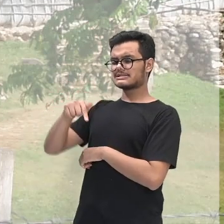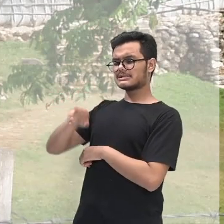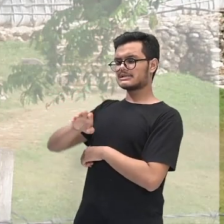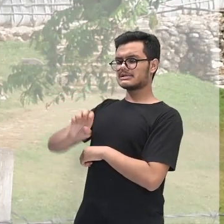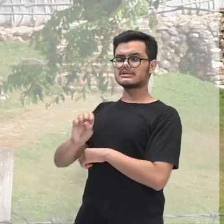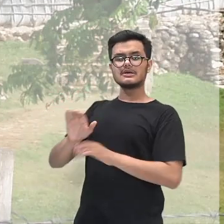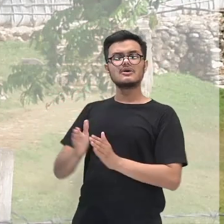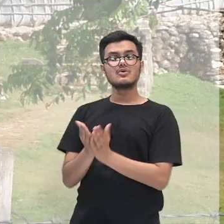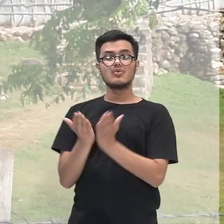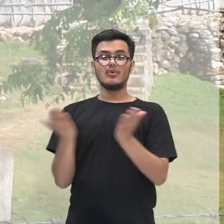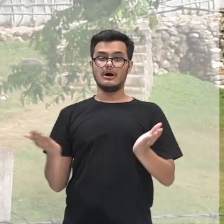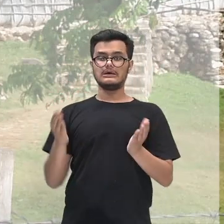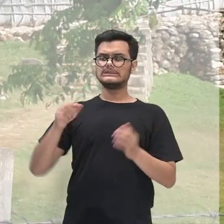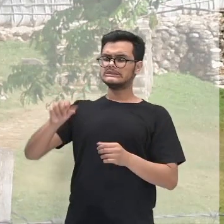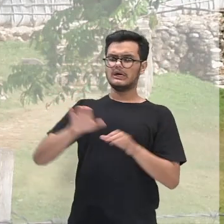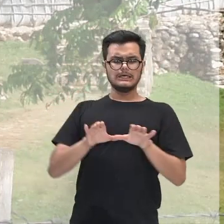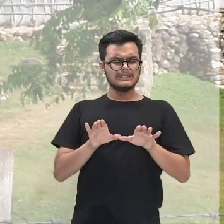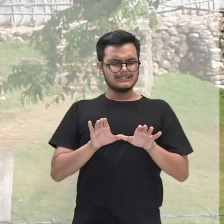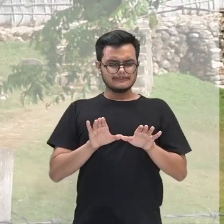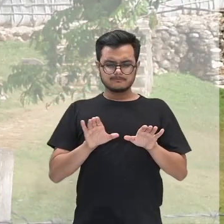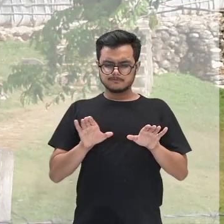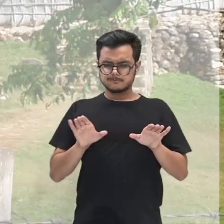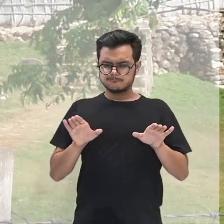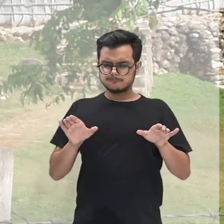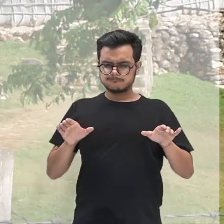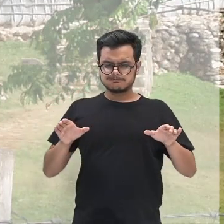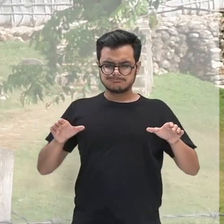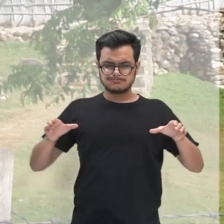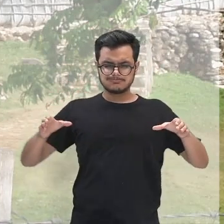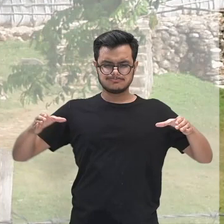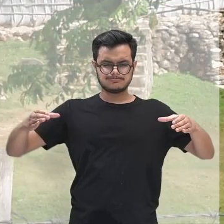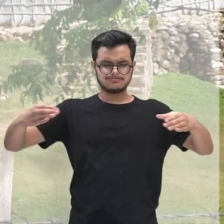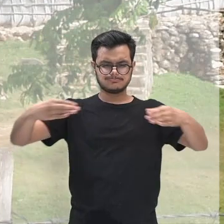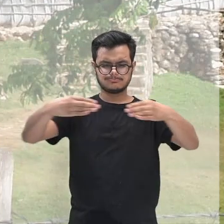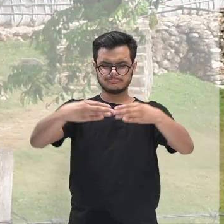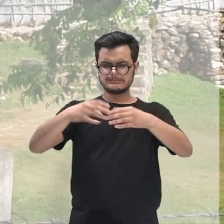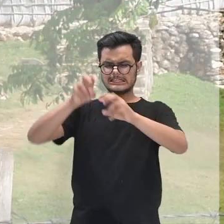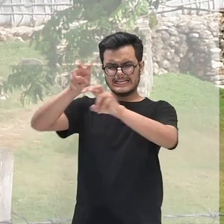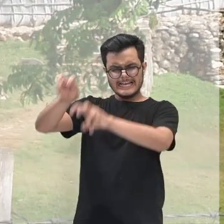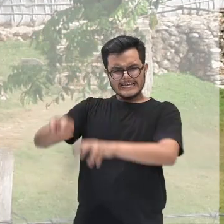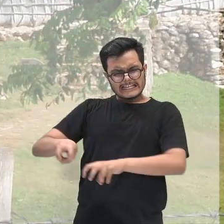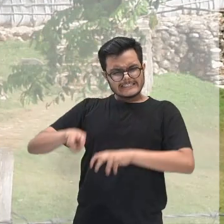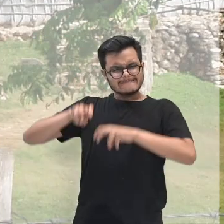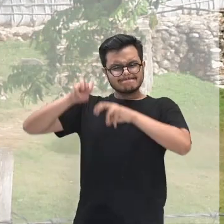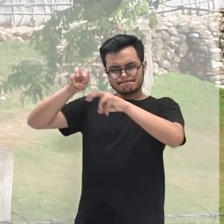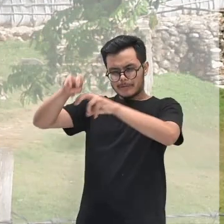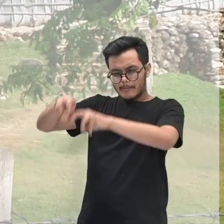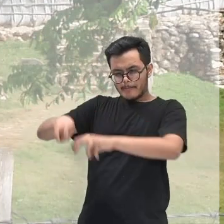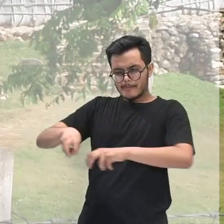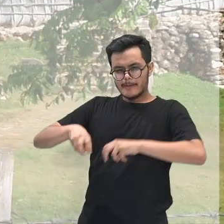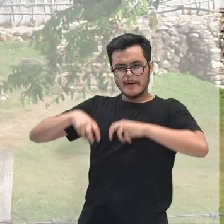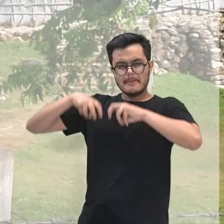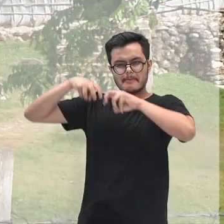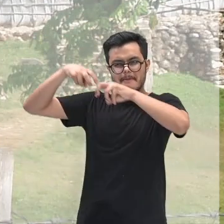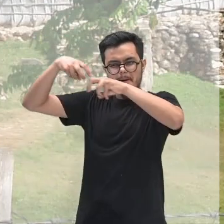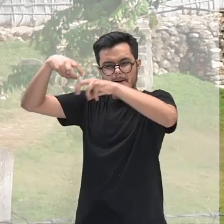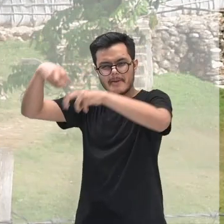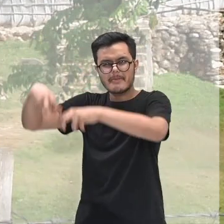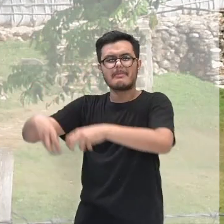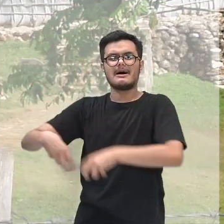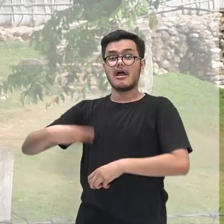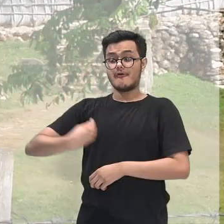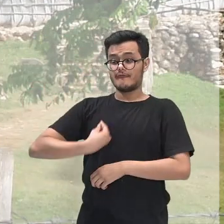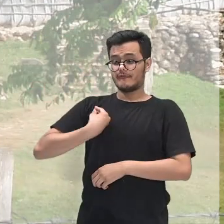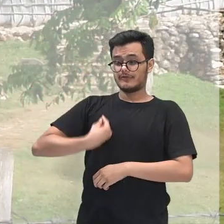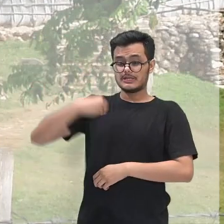aí grandes aldeias, agricultura intensiva, especialização ocupacional. Vamos